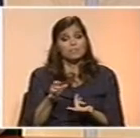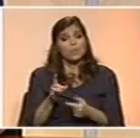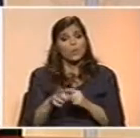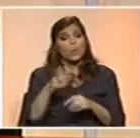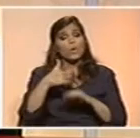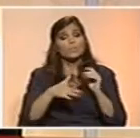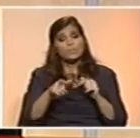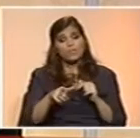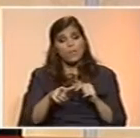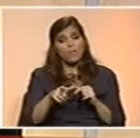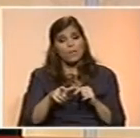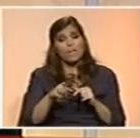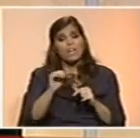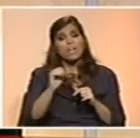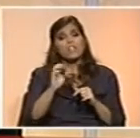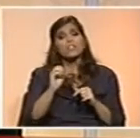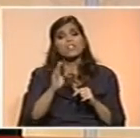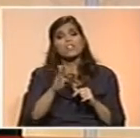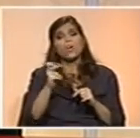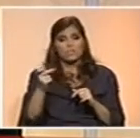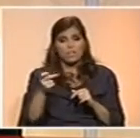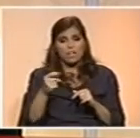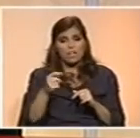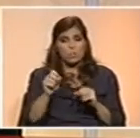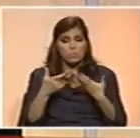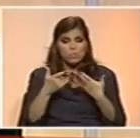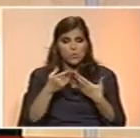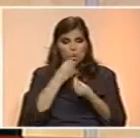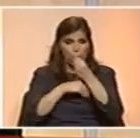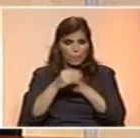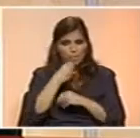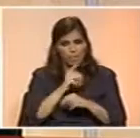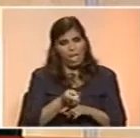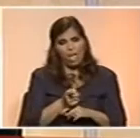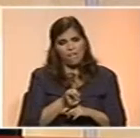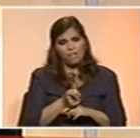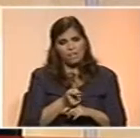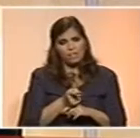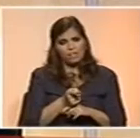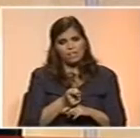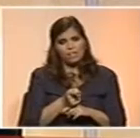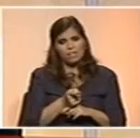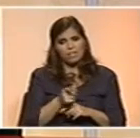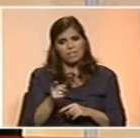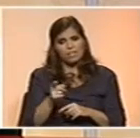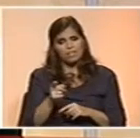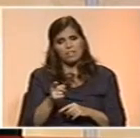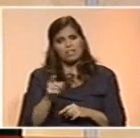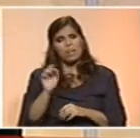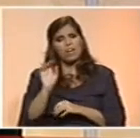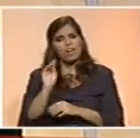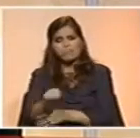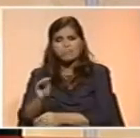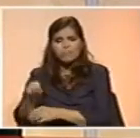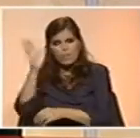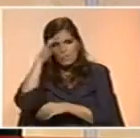ajuda do Carlos, é que a soja começou a ser também um alimento utilizado, acima de tudo, para na pecuária. 75% da soja